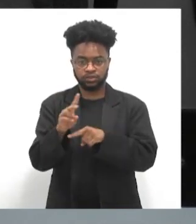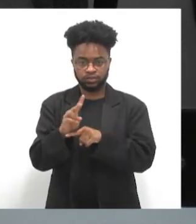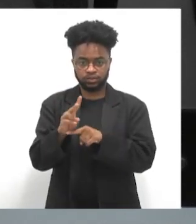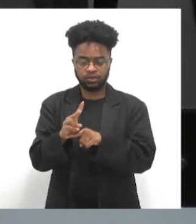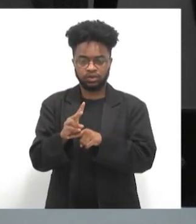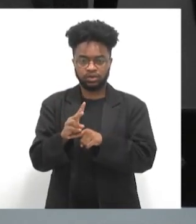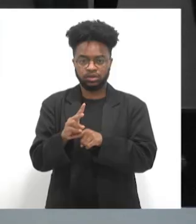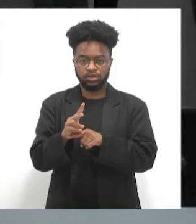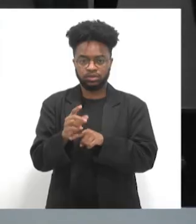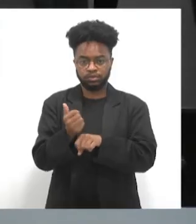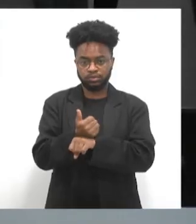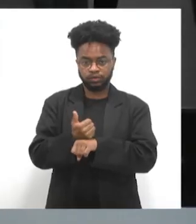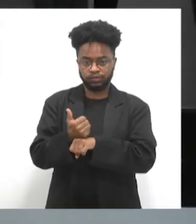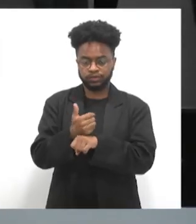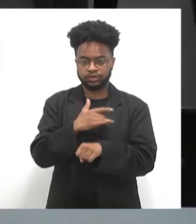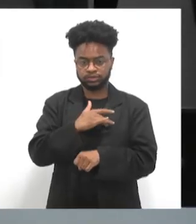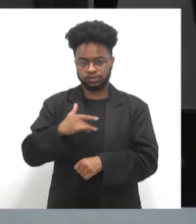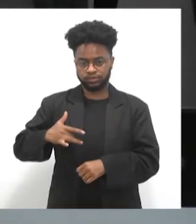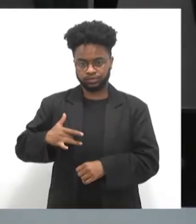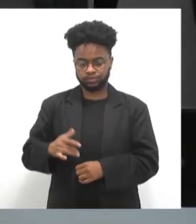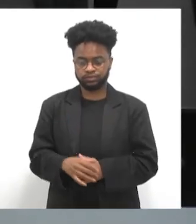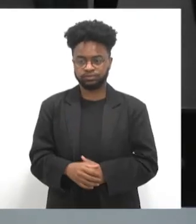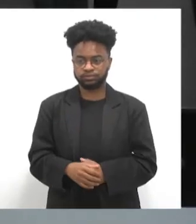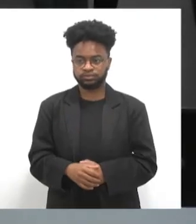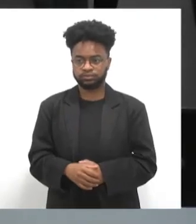aos profissionais de saúde.